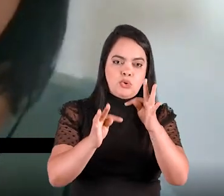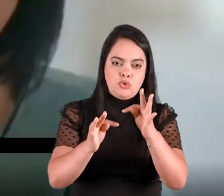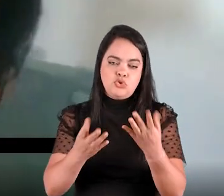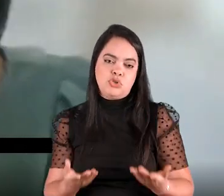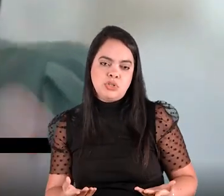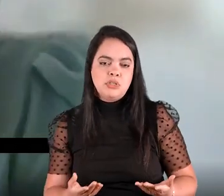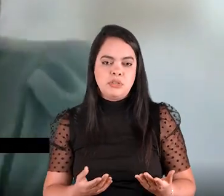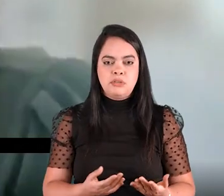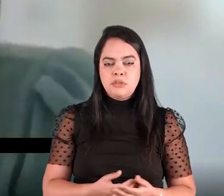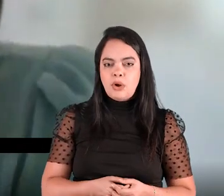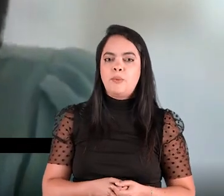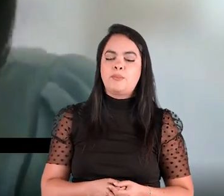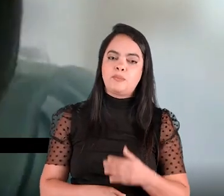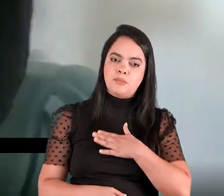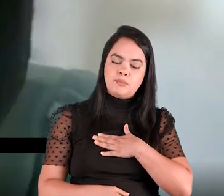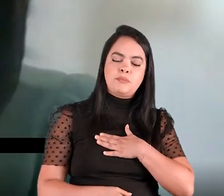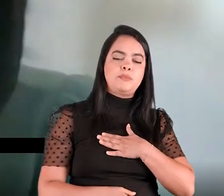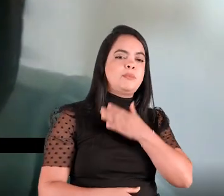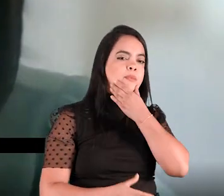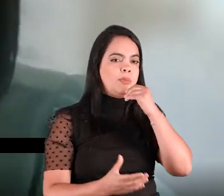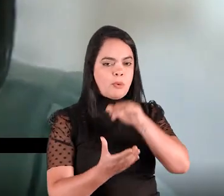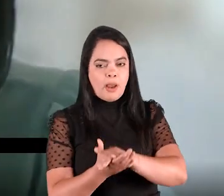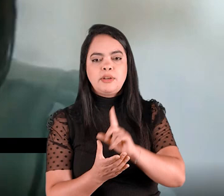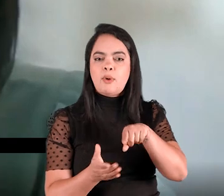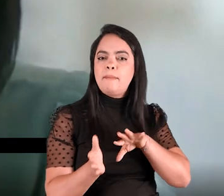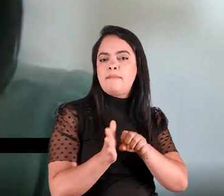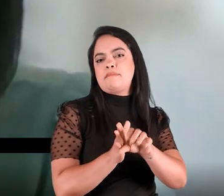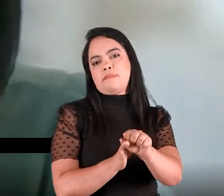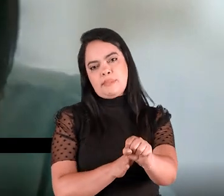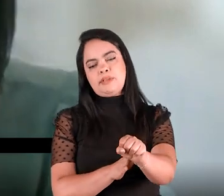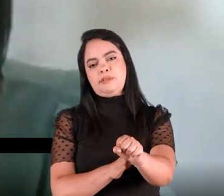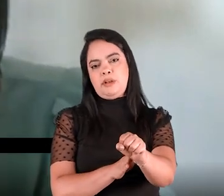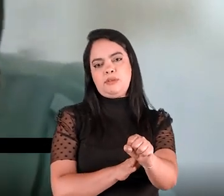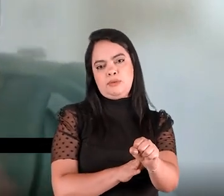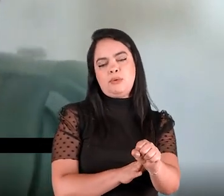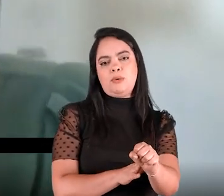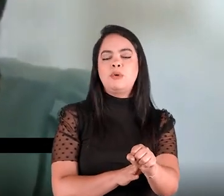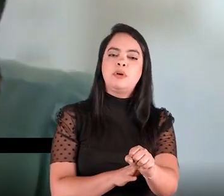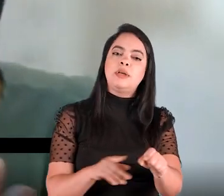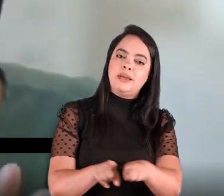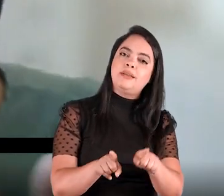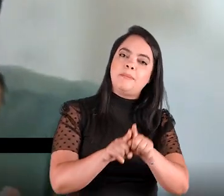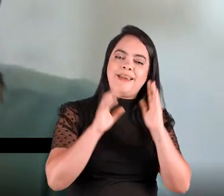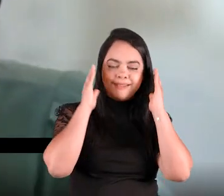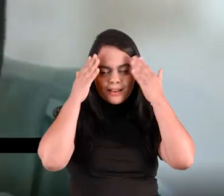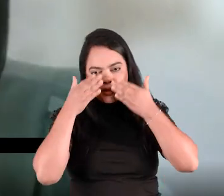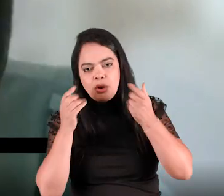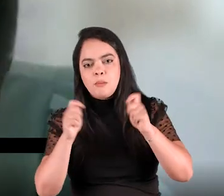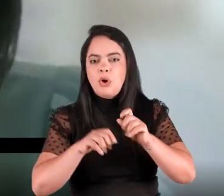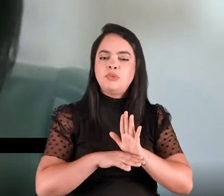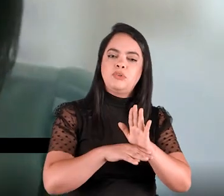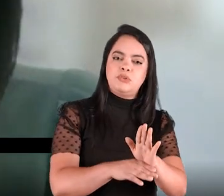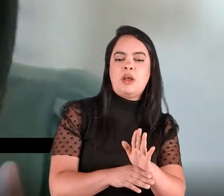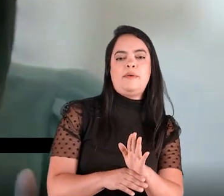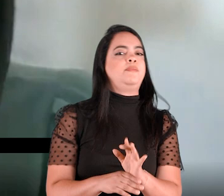na condição, ele também é pesquisador da área, talvez possa ajudar. Né? Então, era mais para envolvê-lo